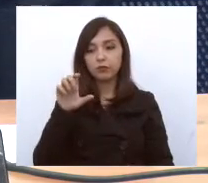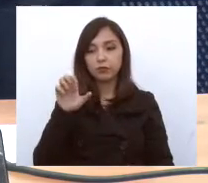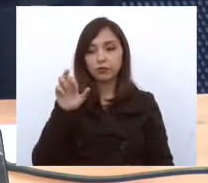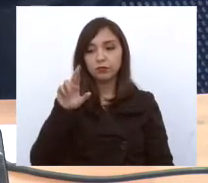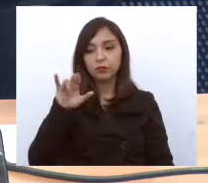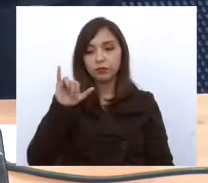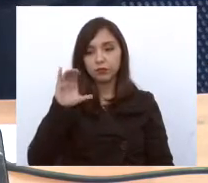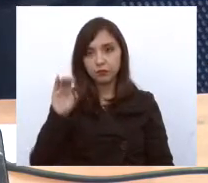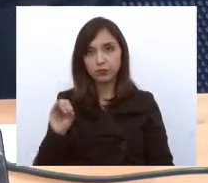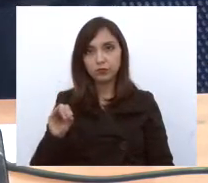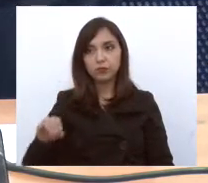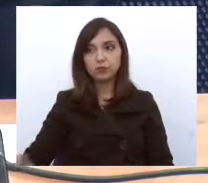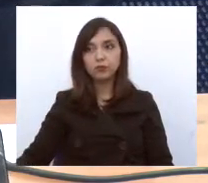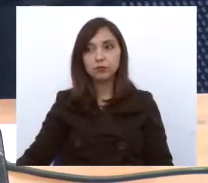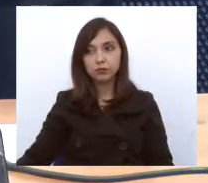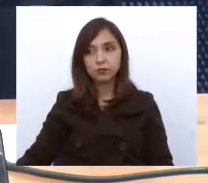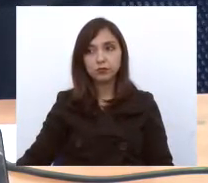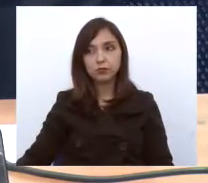Laércio Santos.